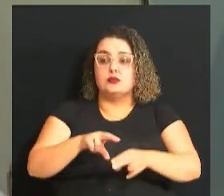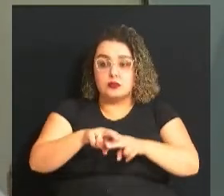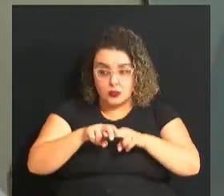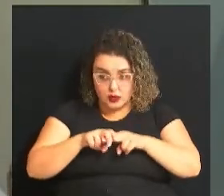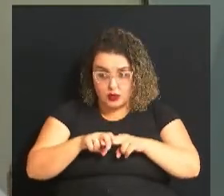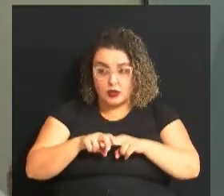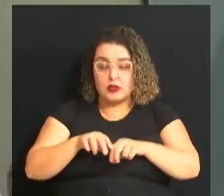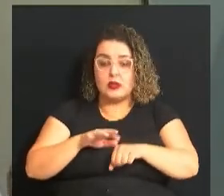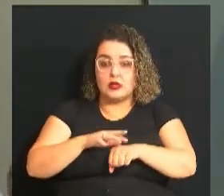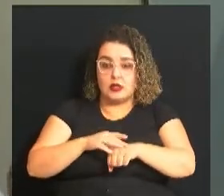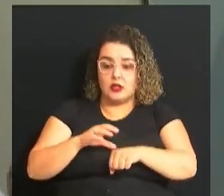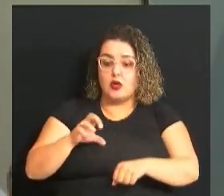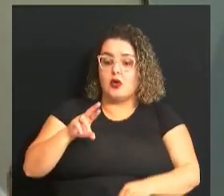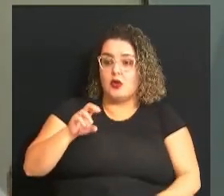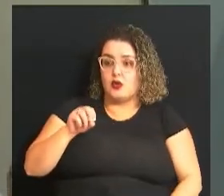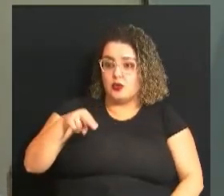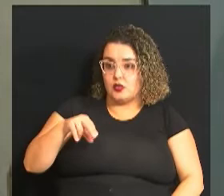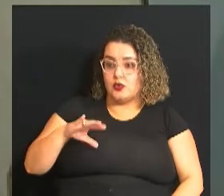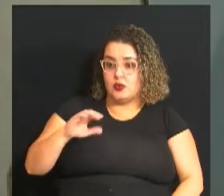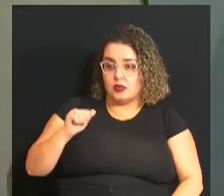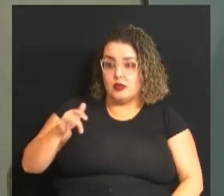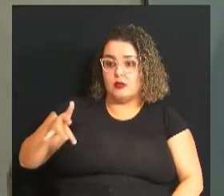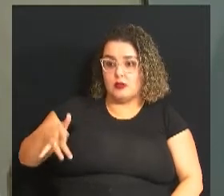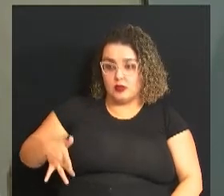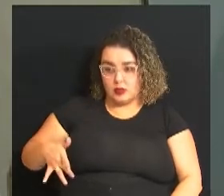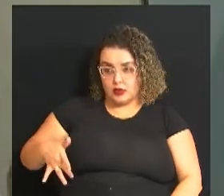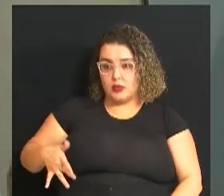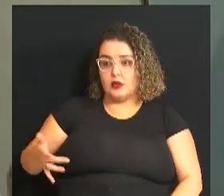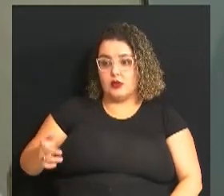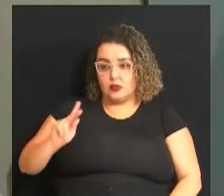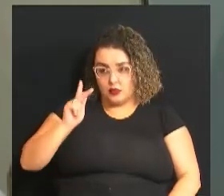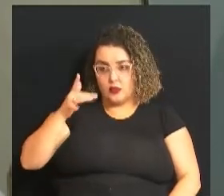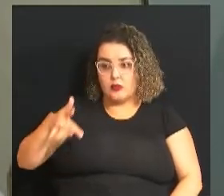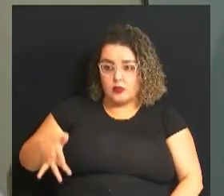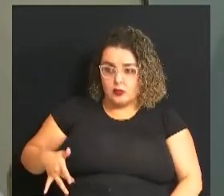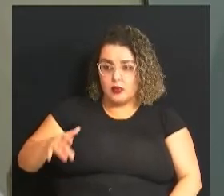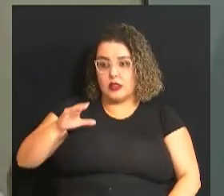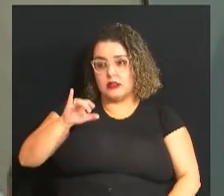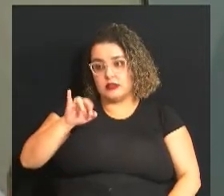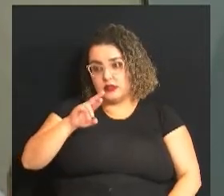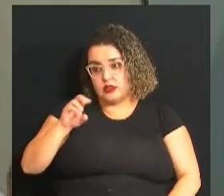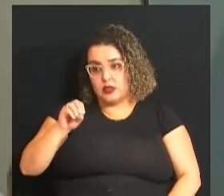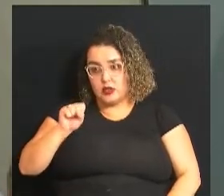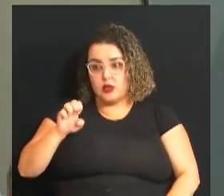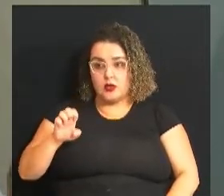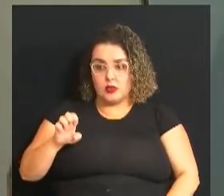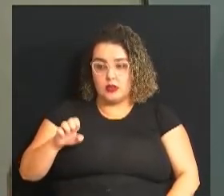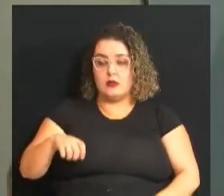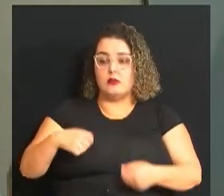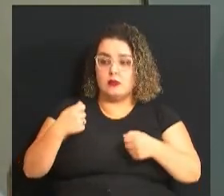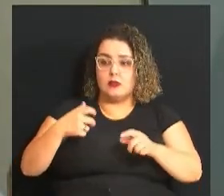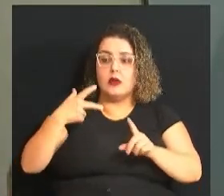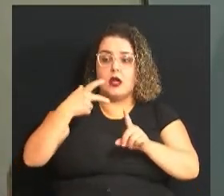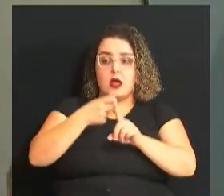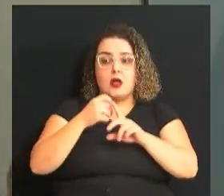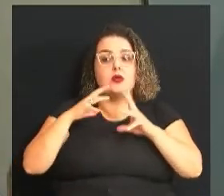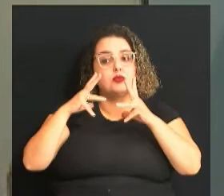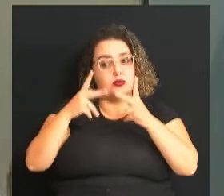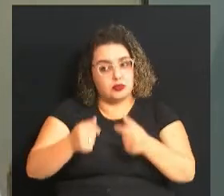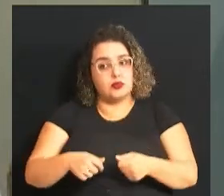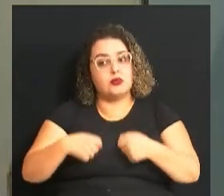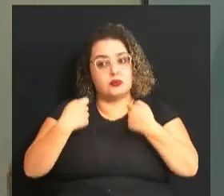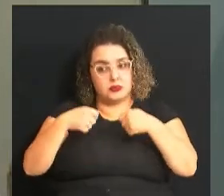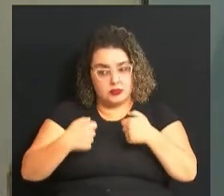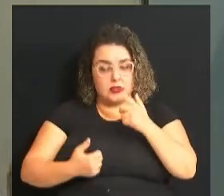doenças crônicas no fígado, como a hepatite crônica, uma cirrose, eles precisam tomar todas as vacinas,